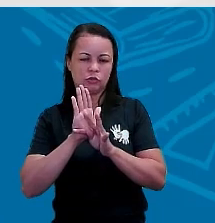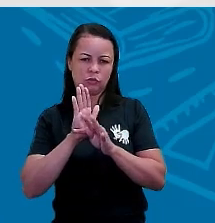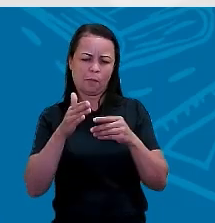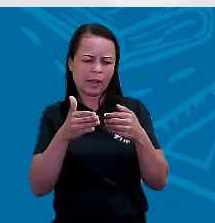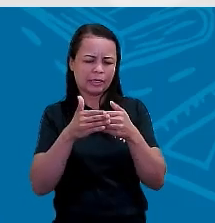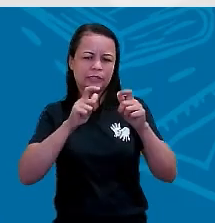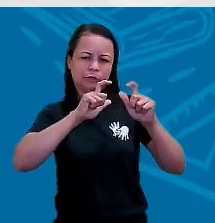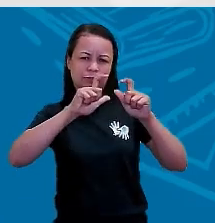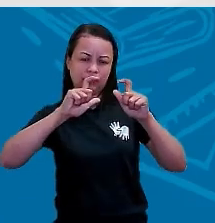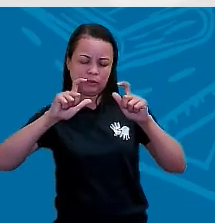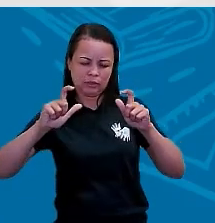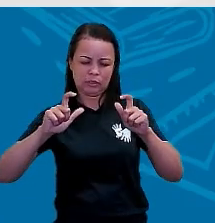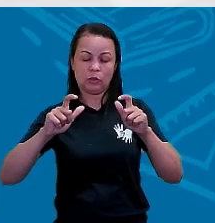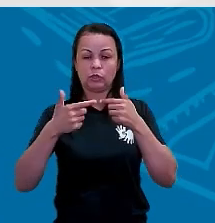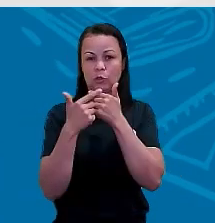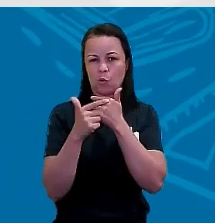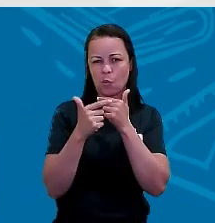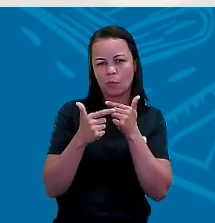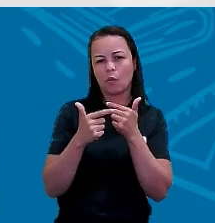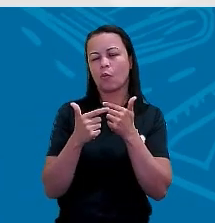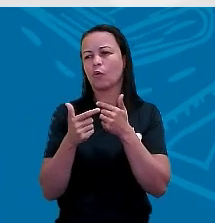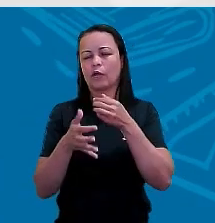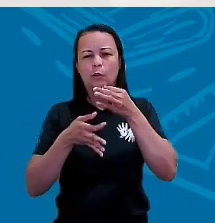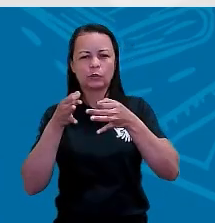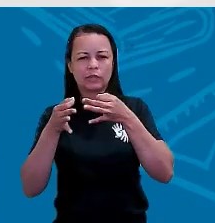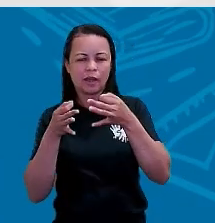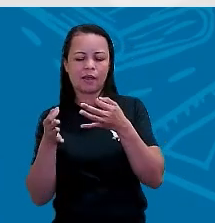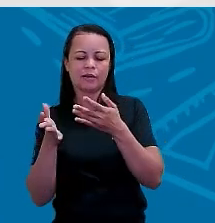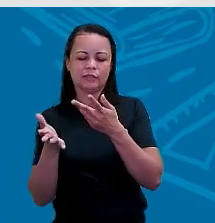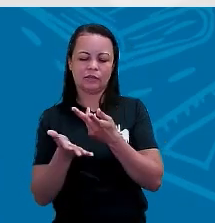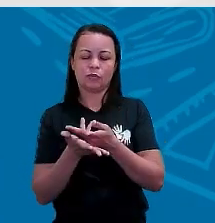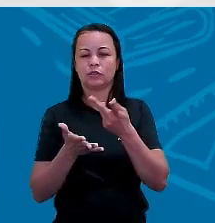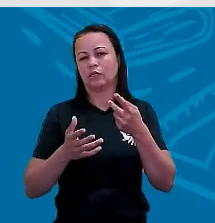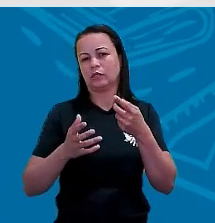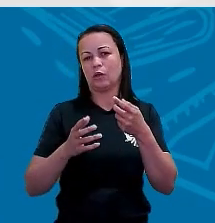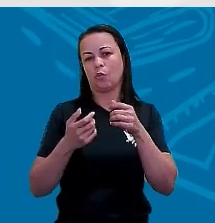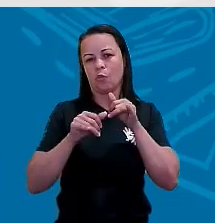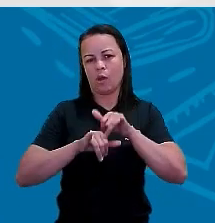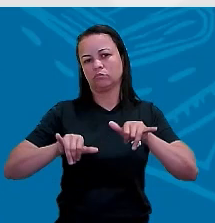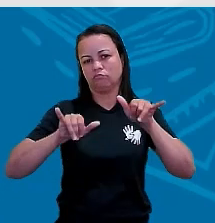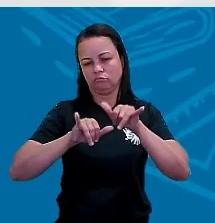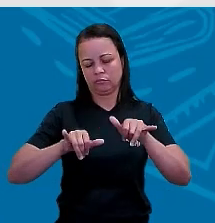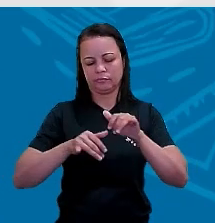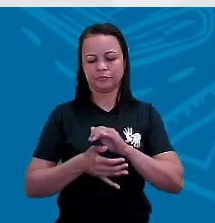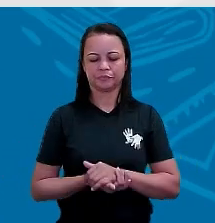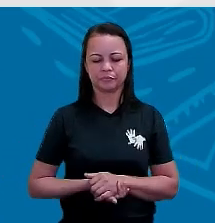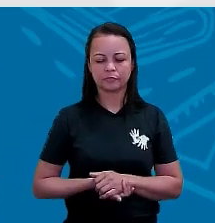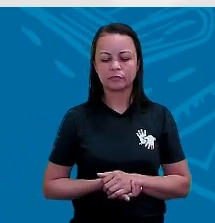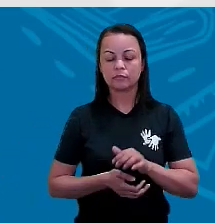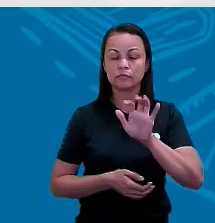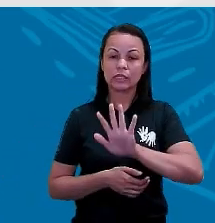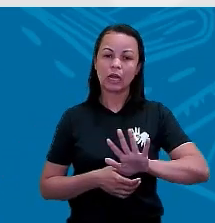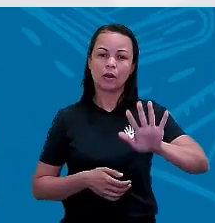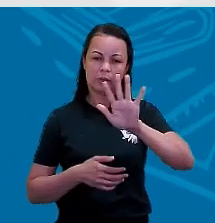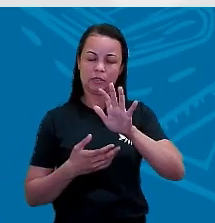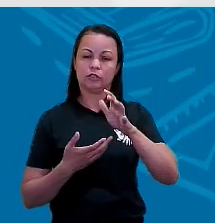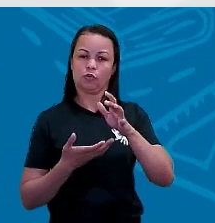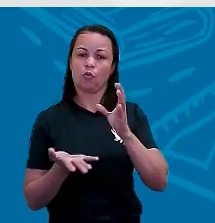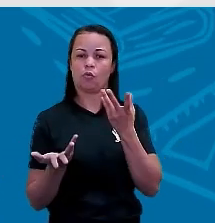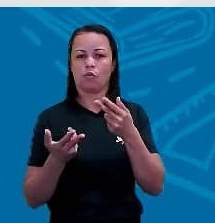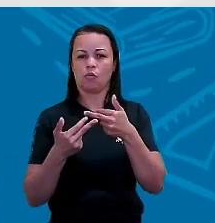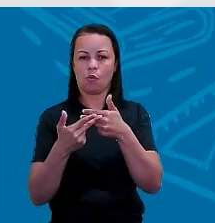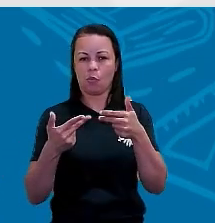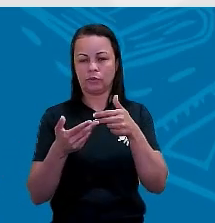de humor, que aborda algum fato ou algum tema que é ligado a algum noticiário. Trabalha em geral com figuras